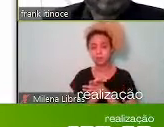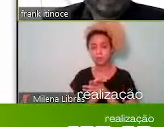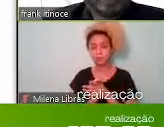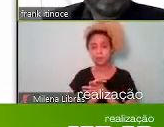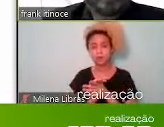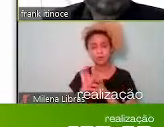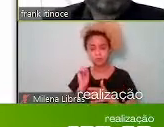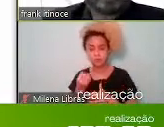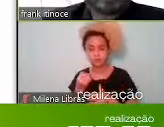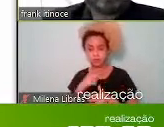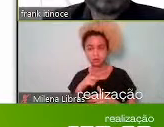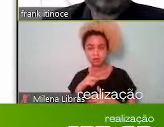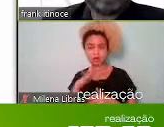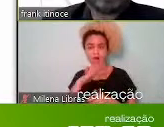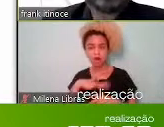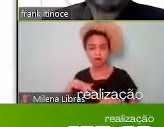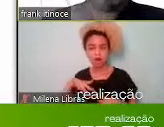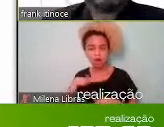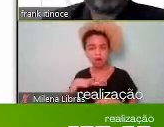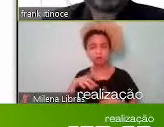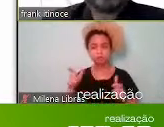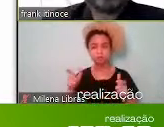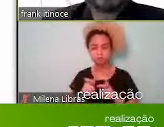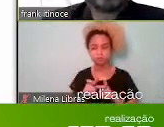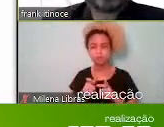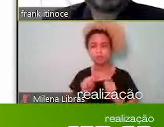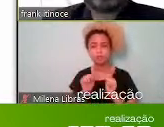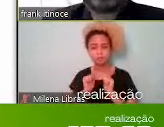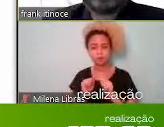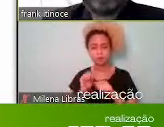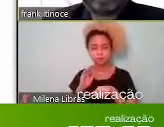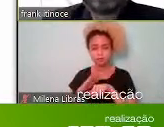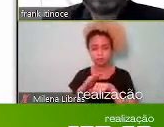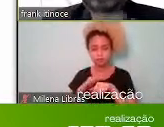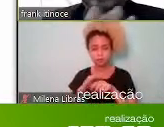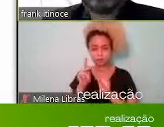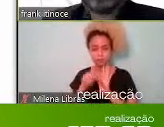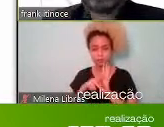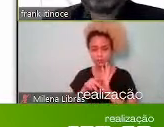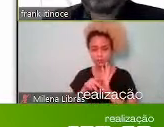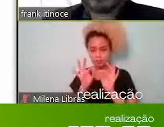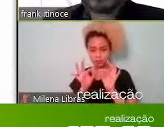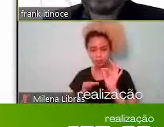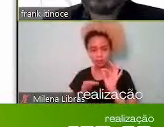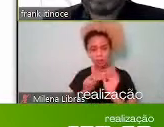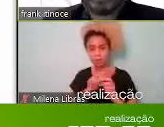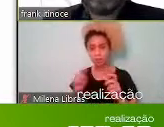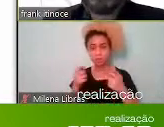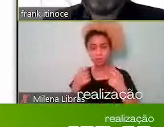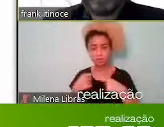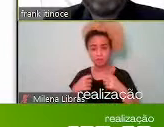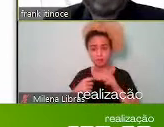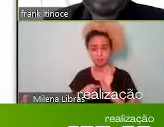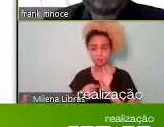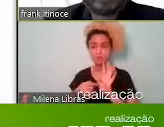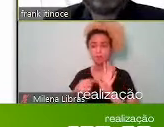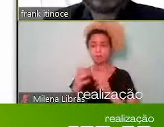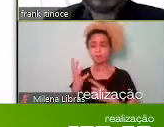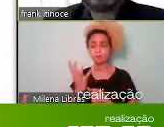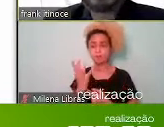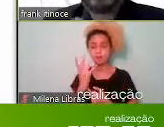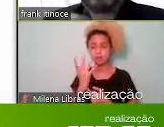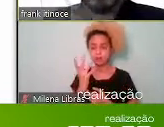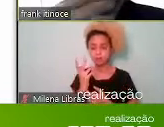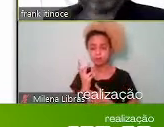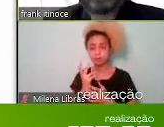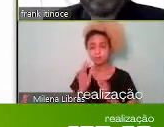ele tiver uma área relativamente pequena, pode ser feito um projeto simplificado, onde não precisa apresentar planta. Agora, se